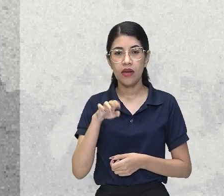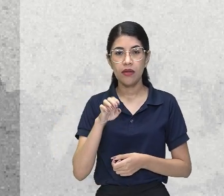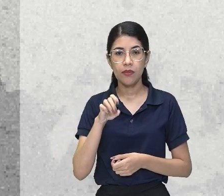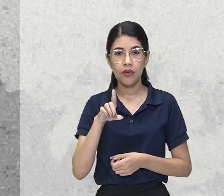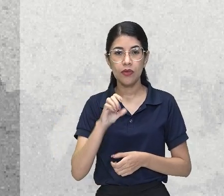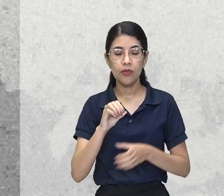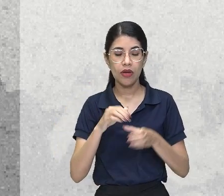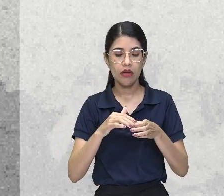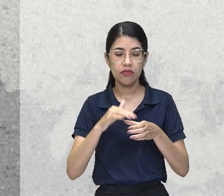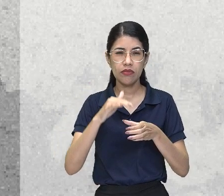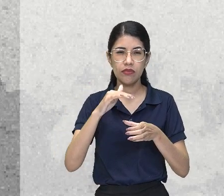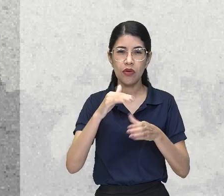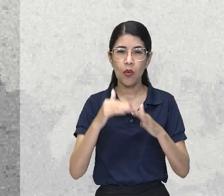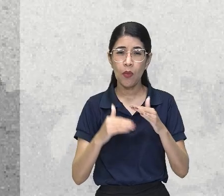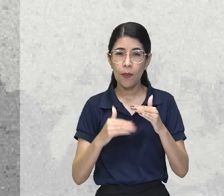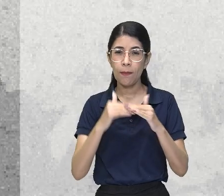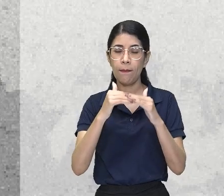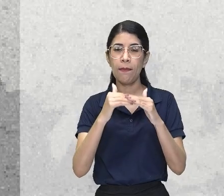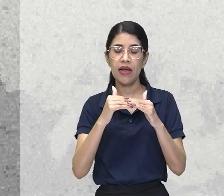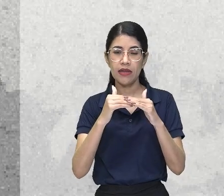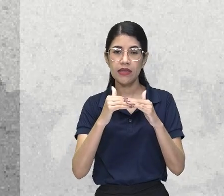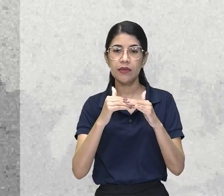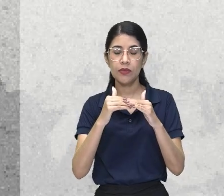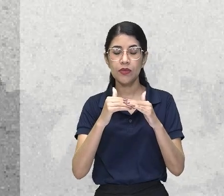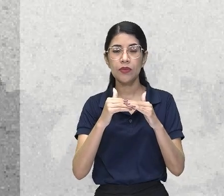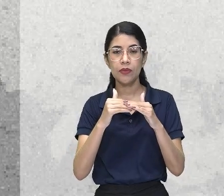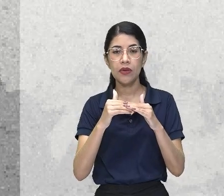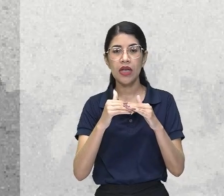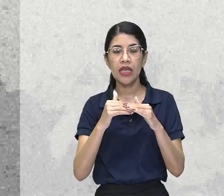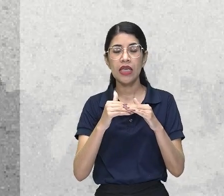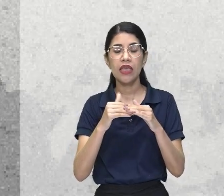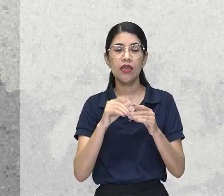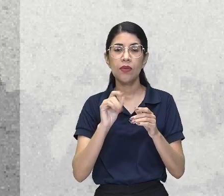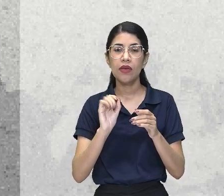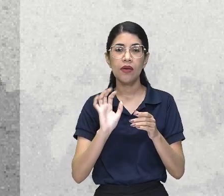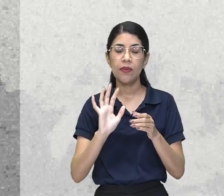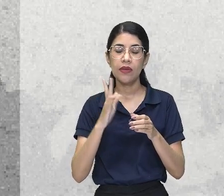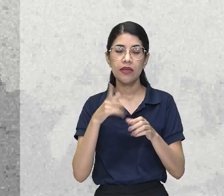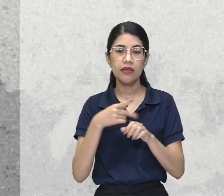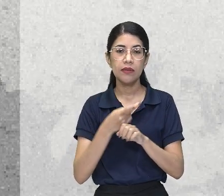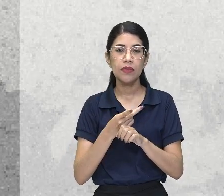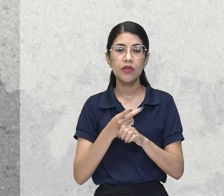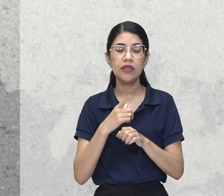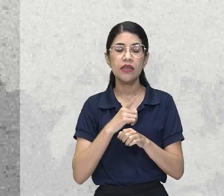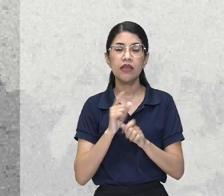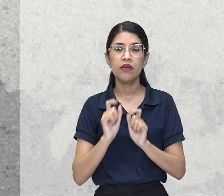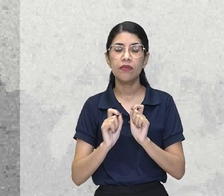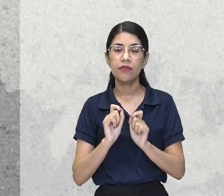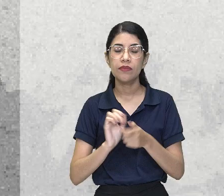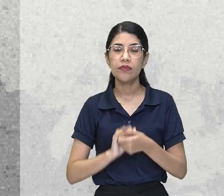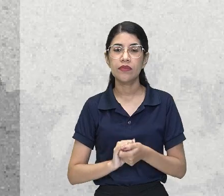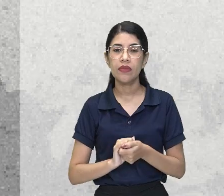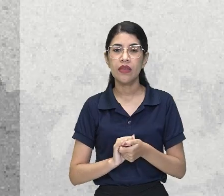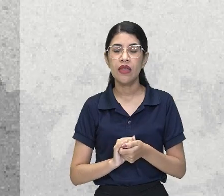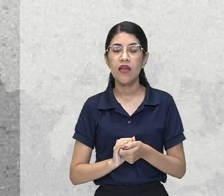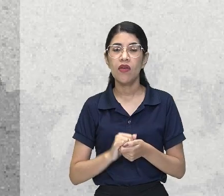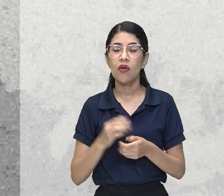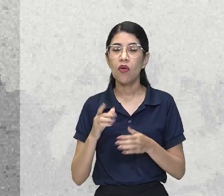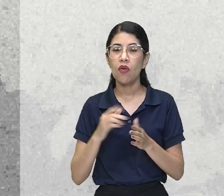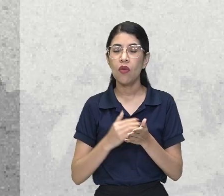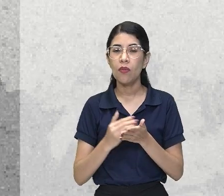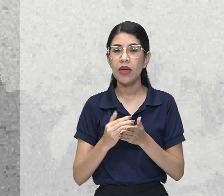atingir o nível máximo aqui em cima, certo? E depois ele vai passar por um processo aí de